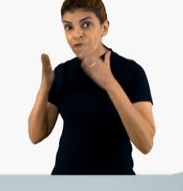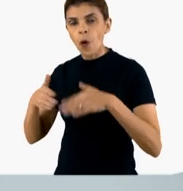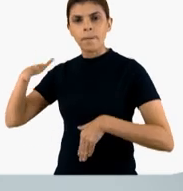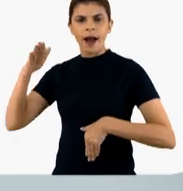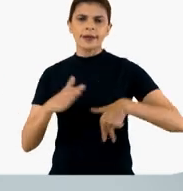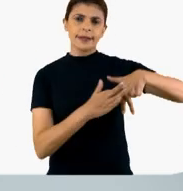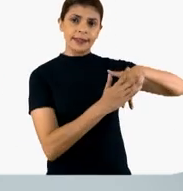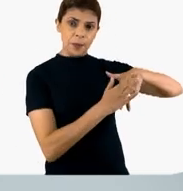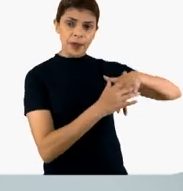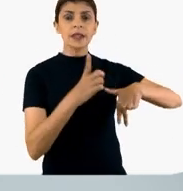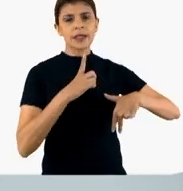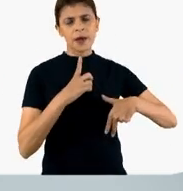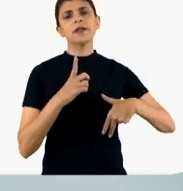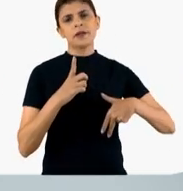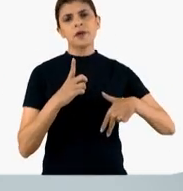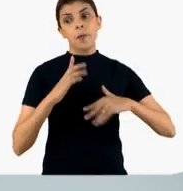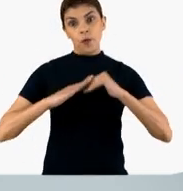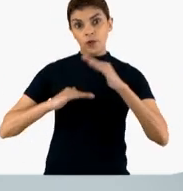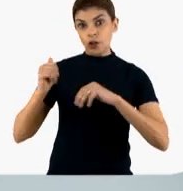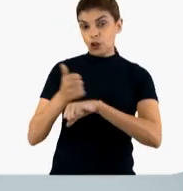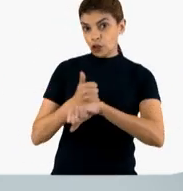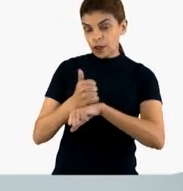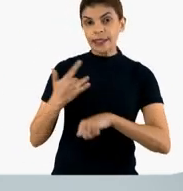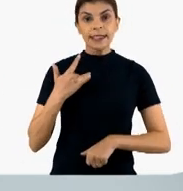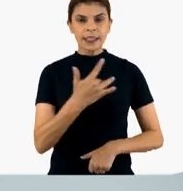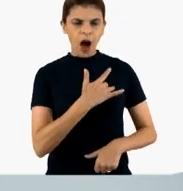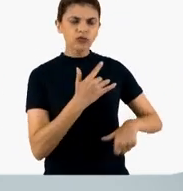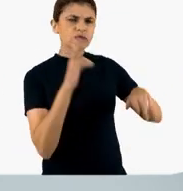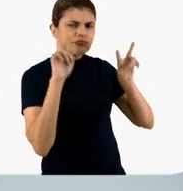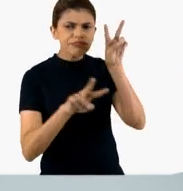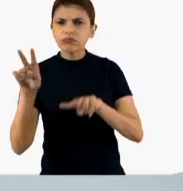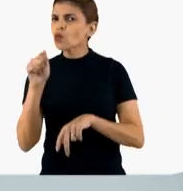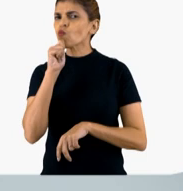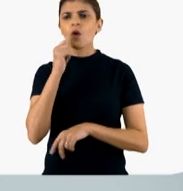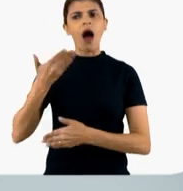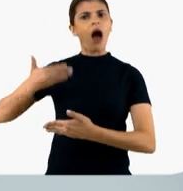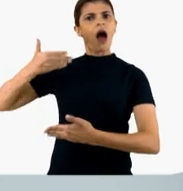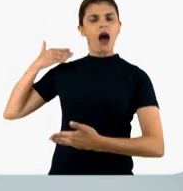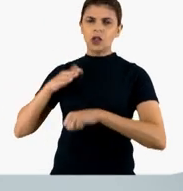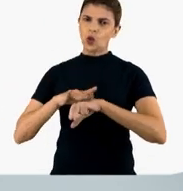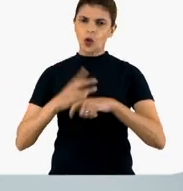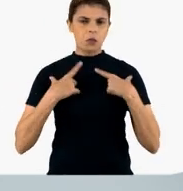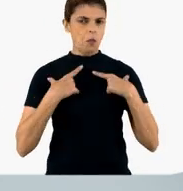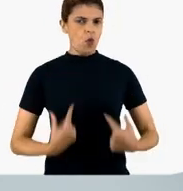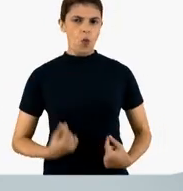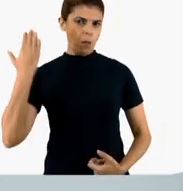trabalhado mais com os pacientes que são pessoas que são profissionais de saúde, em geral, esse pessoal já não tinha doenças prévias, né,